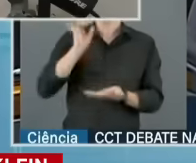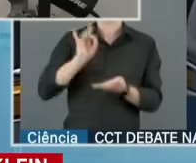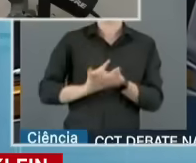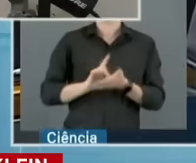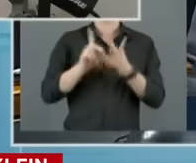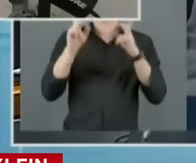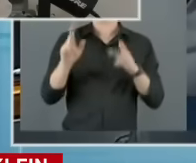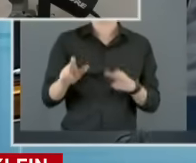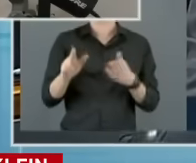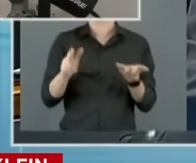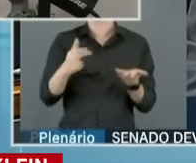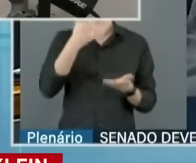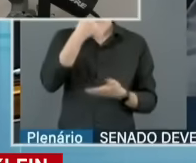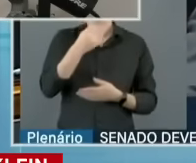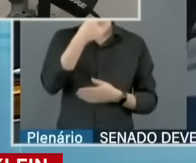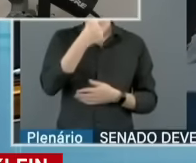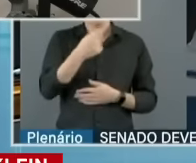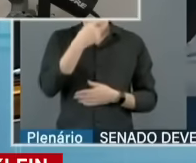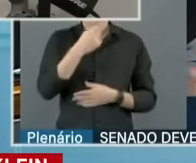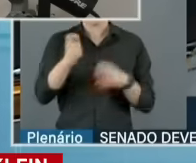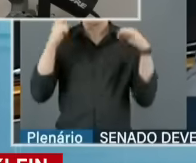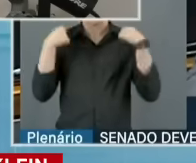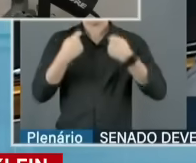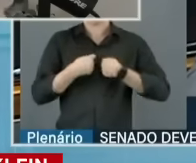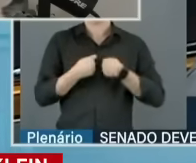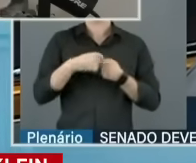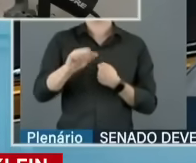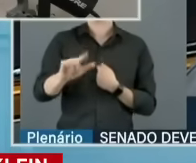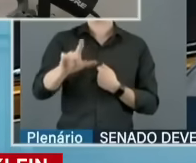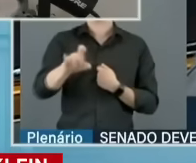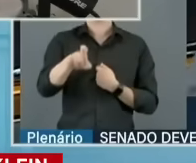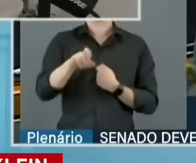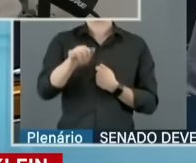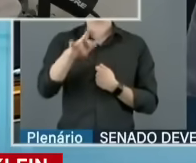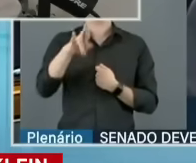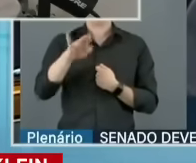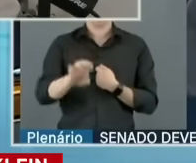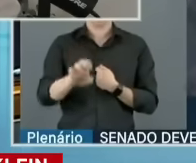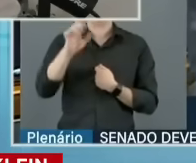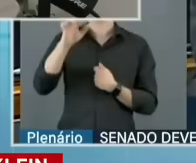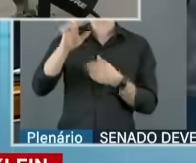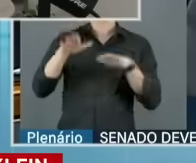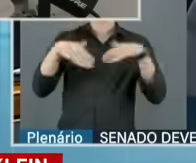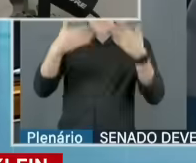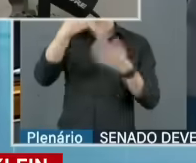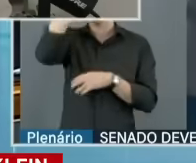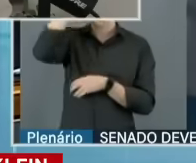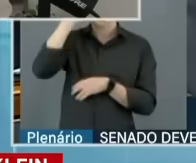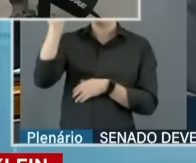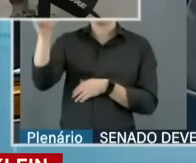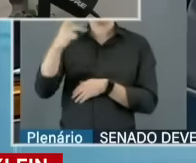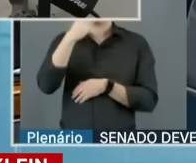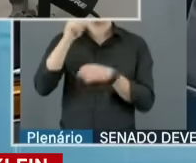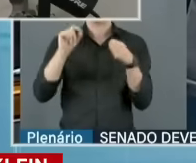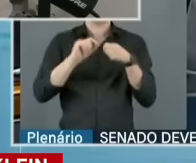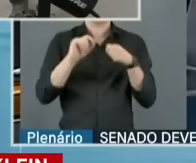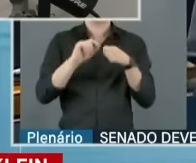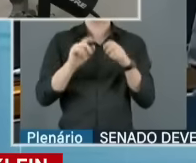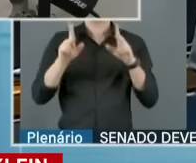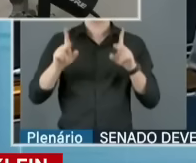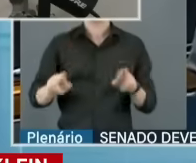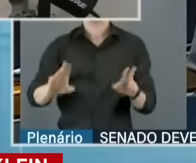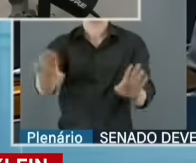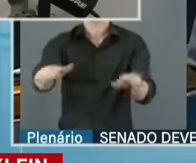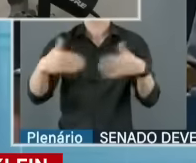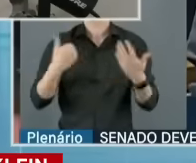atentados golpistas, de que pessoas invadissem a Praça dos Três Poderes, e mesmo assim atitudes não foram tomadas. Então vamos ver se esses documentos conseguem ser